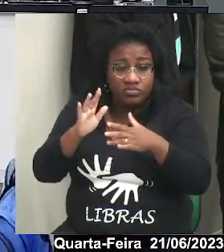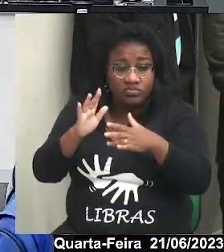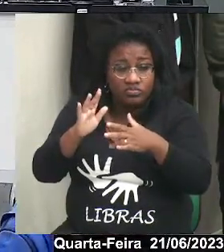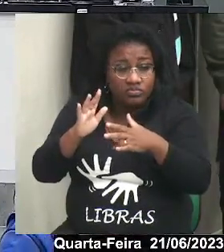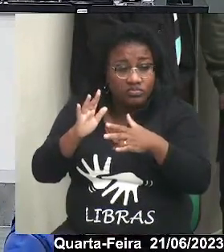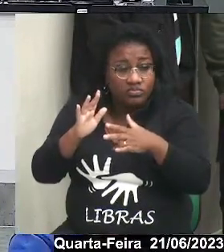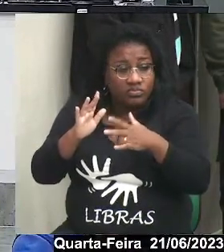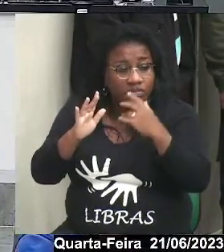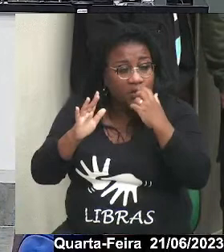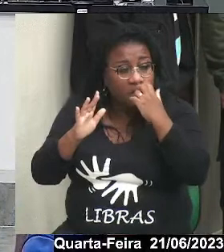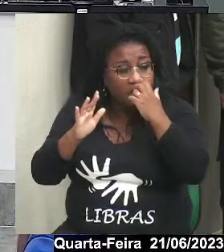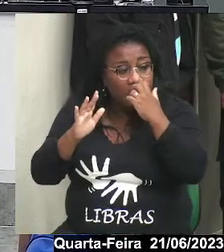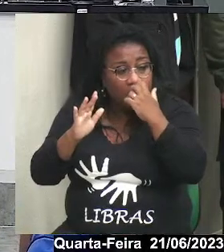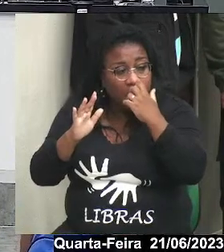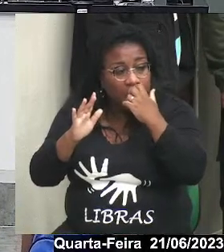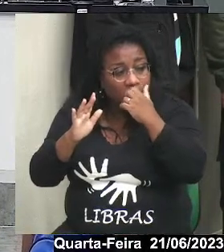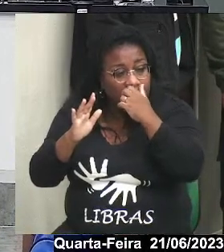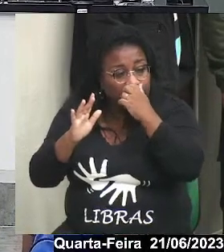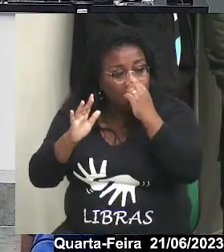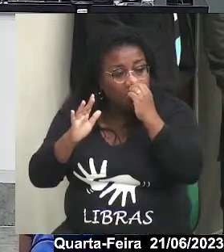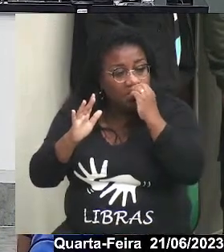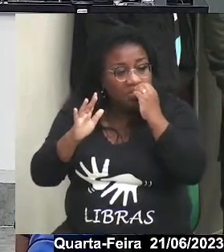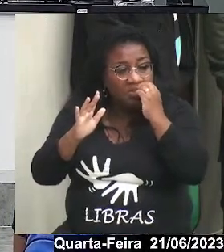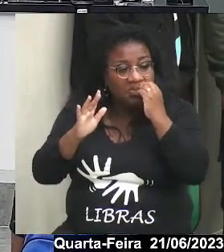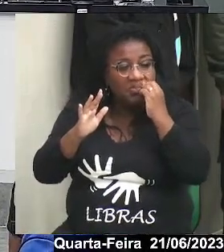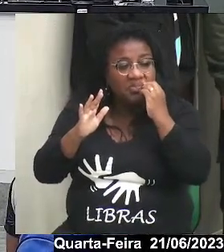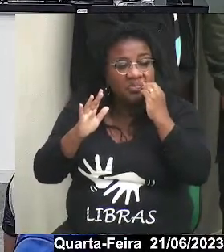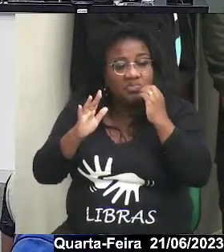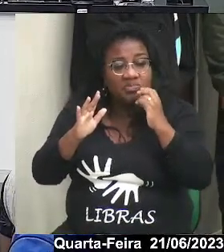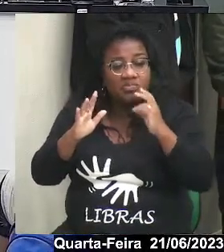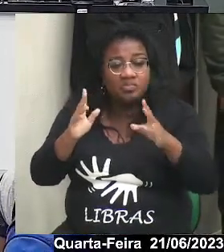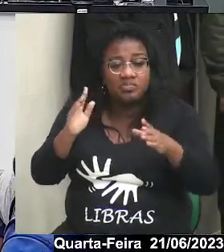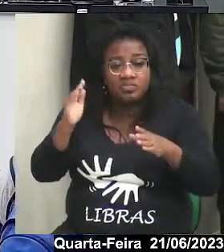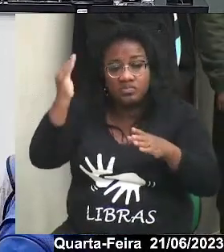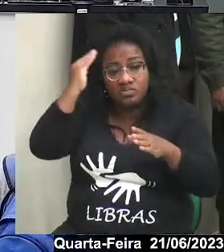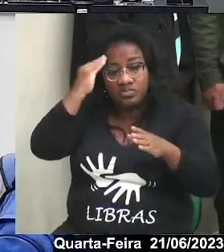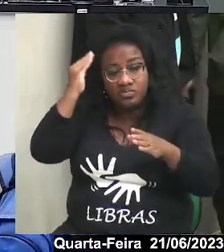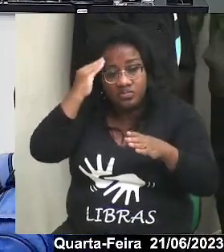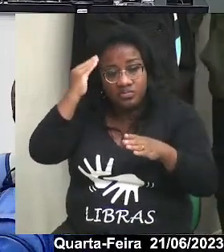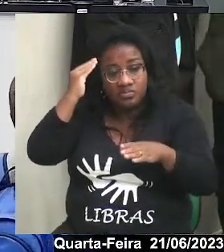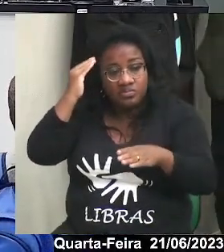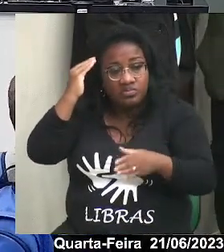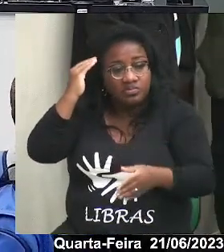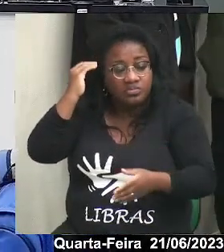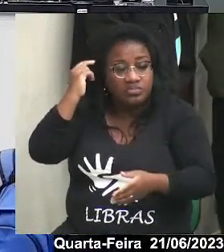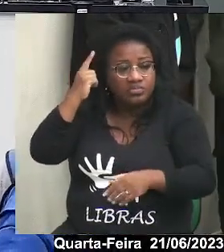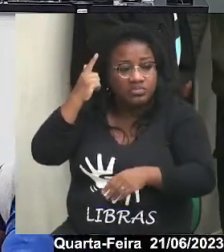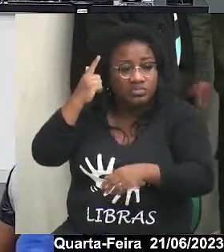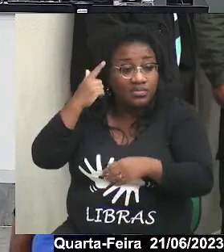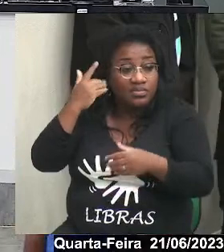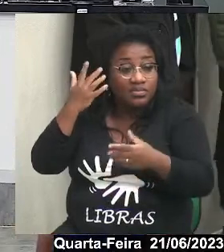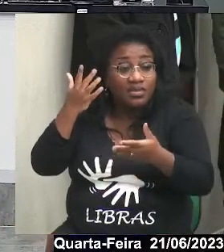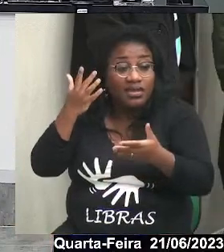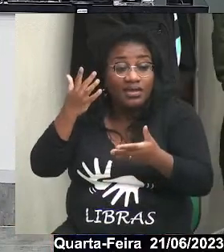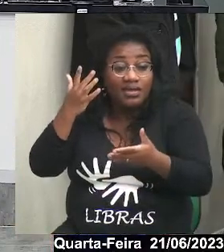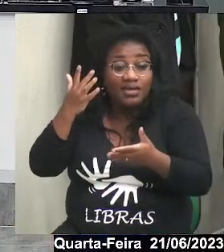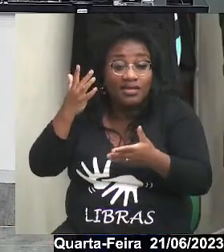o termo quinquênio constitutivo dos descontínuos. Considerando a necessidade de formalização do entendimento na concessão